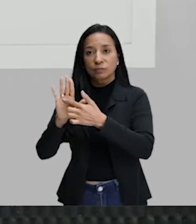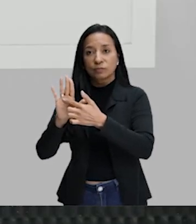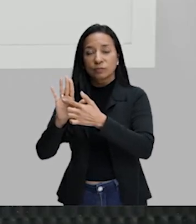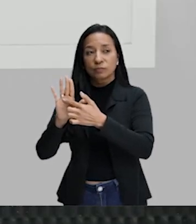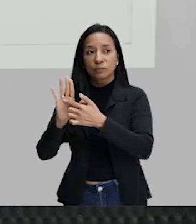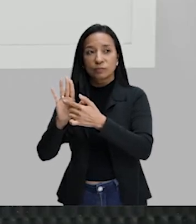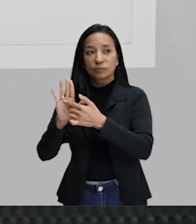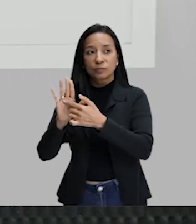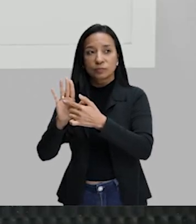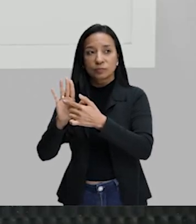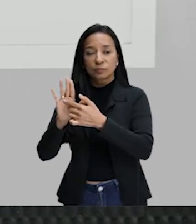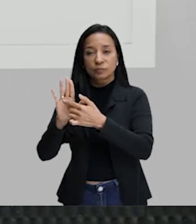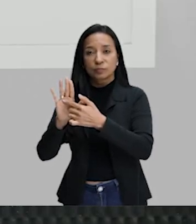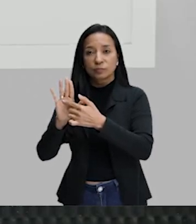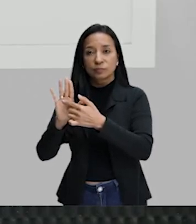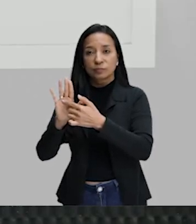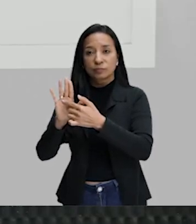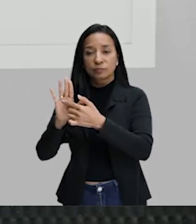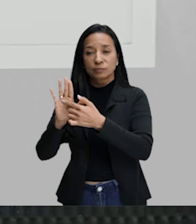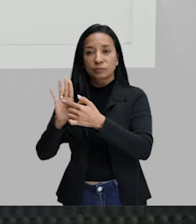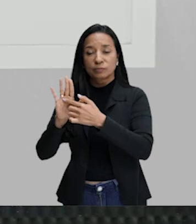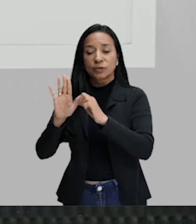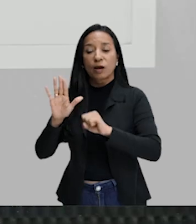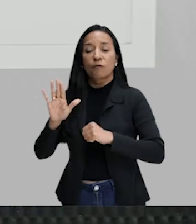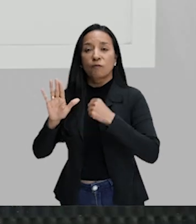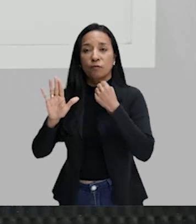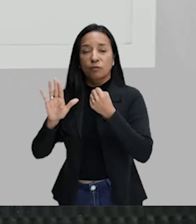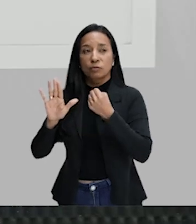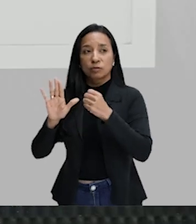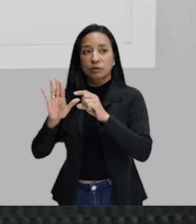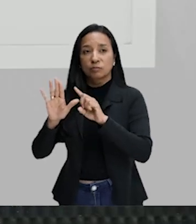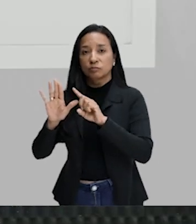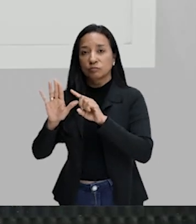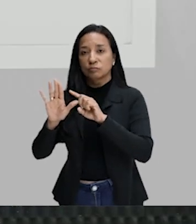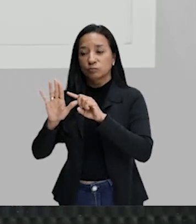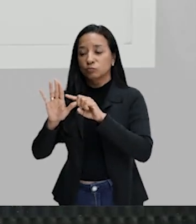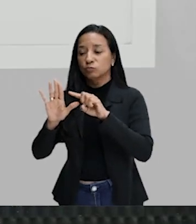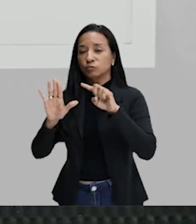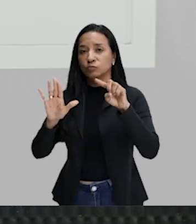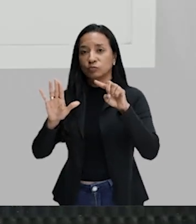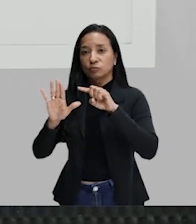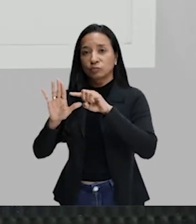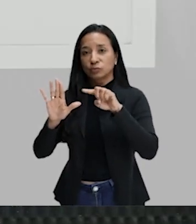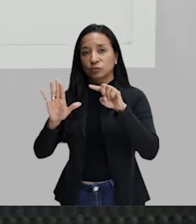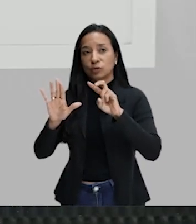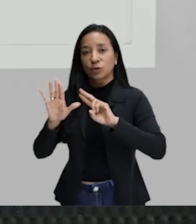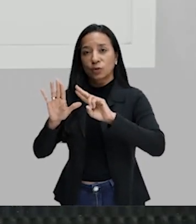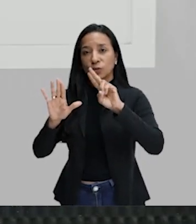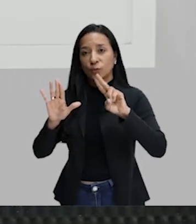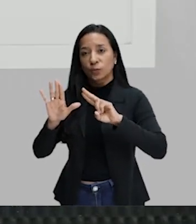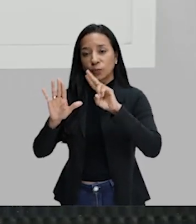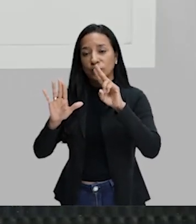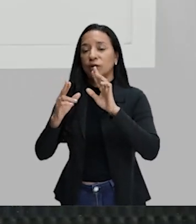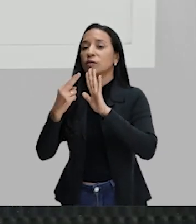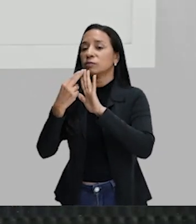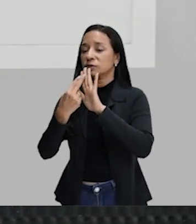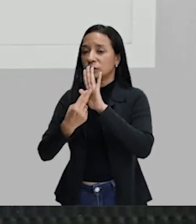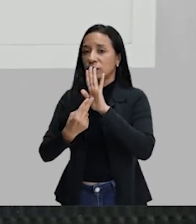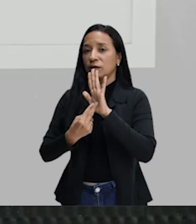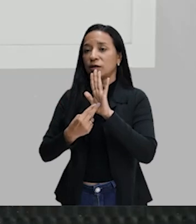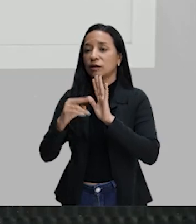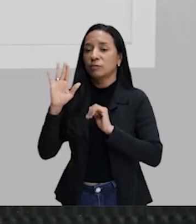direção da força, né, da força magnética. Então nós utilizamos a regra da mão direita